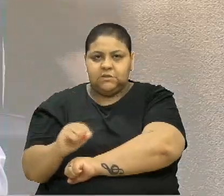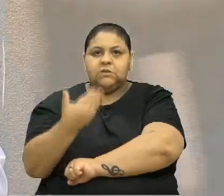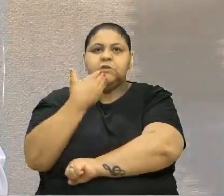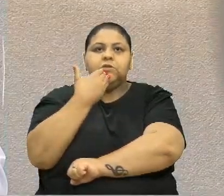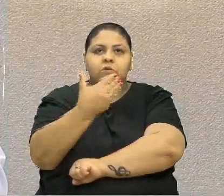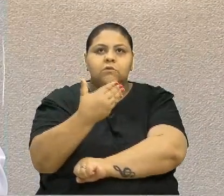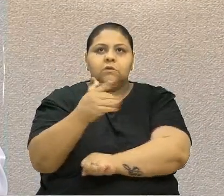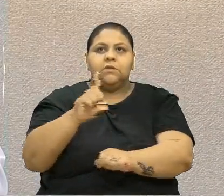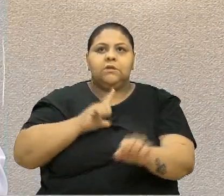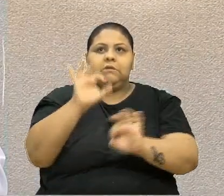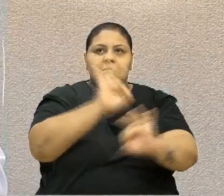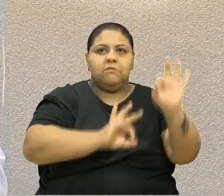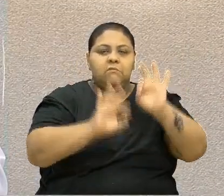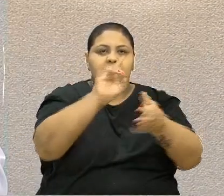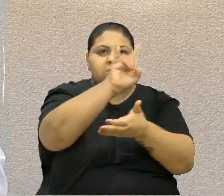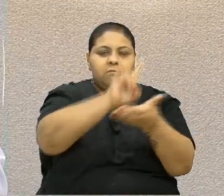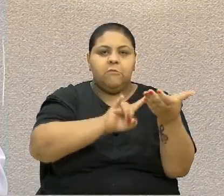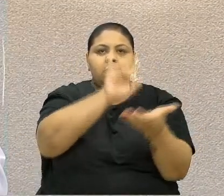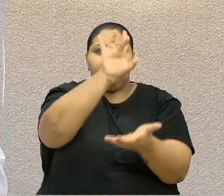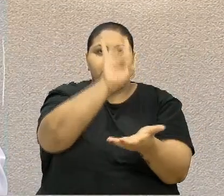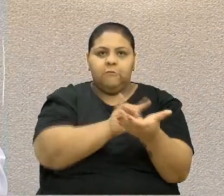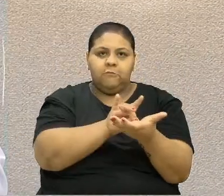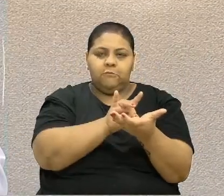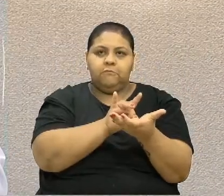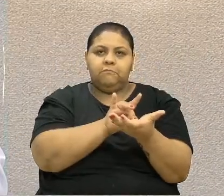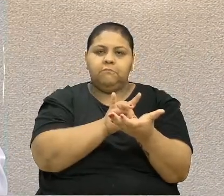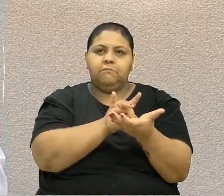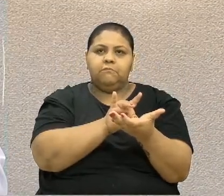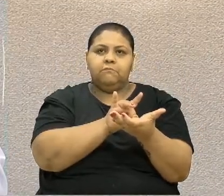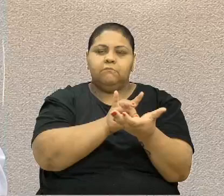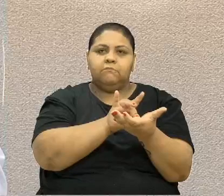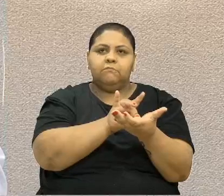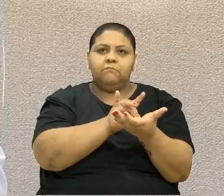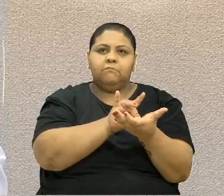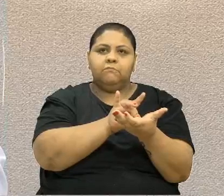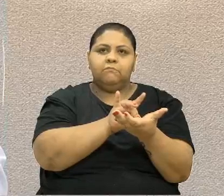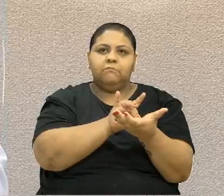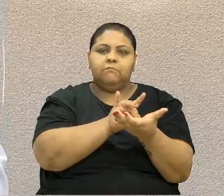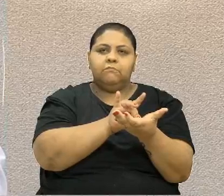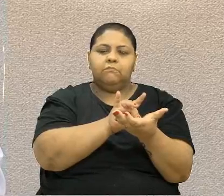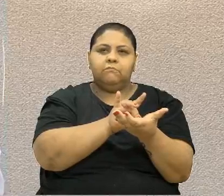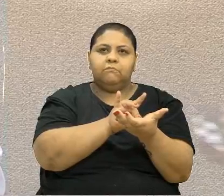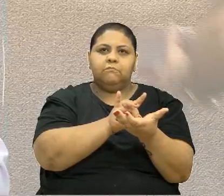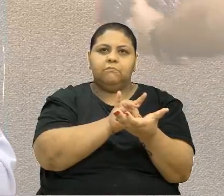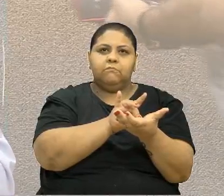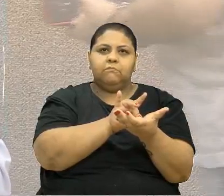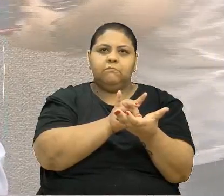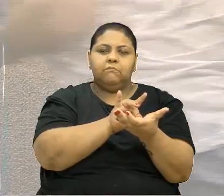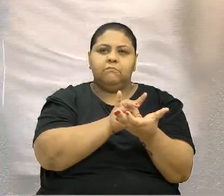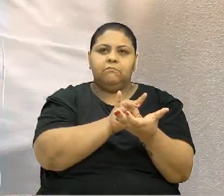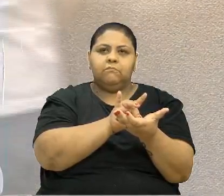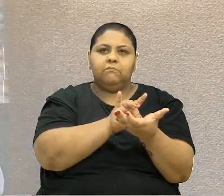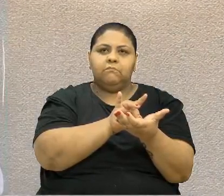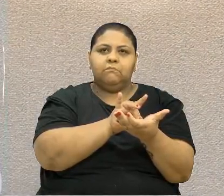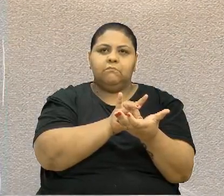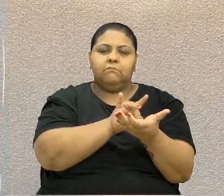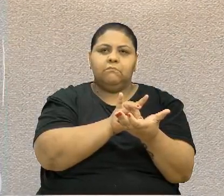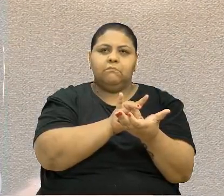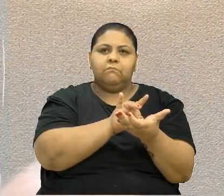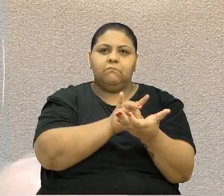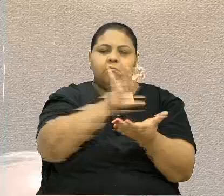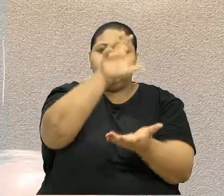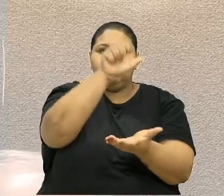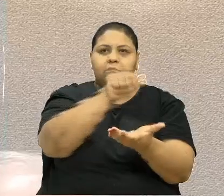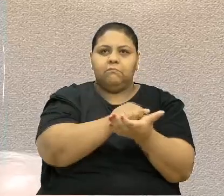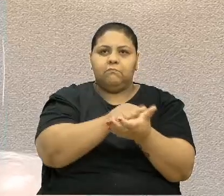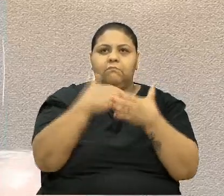o histórico, mapa de localização, abaixo-assinado, certidão de óbito e certidões judiciais negativas. Baixado